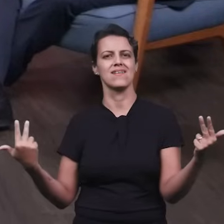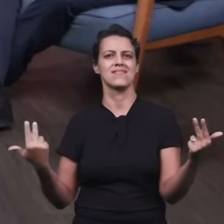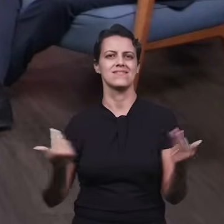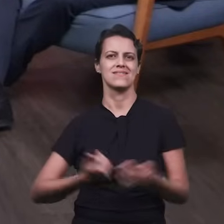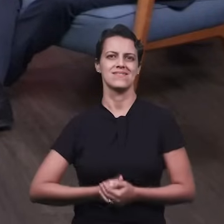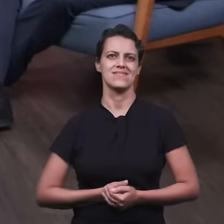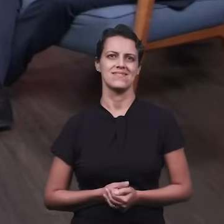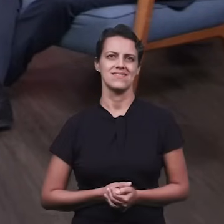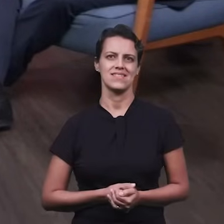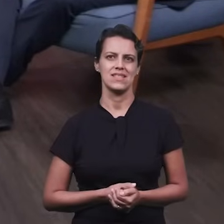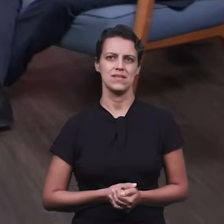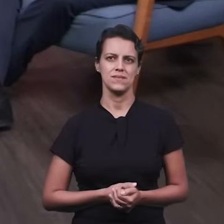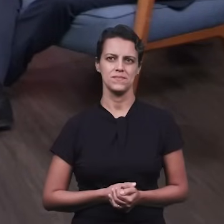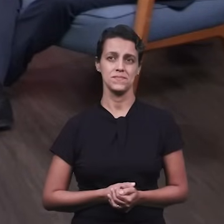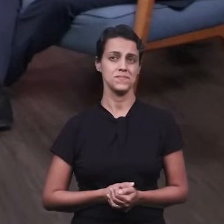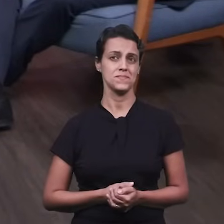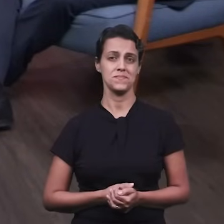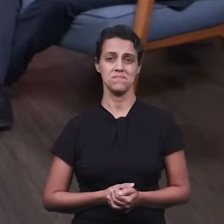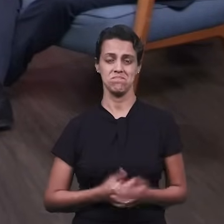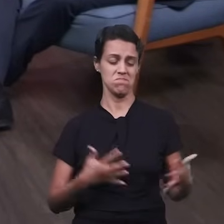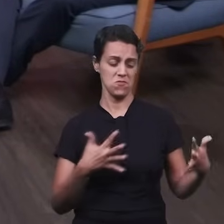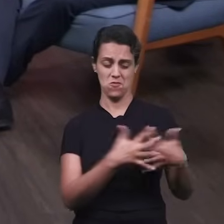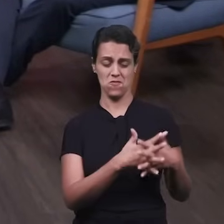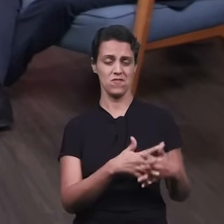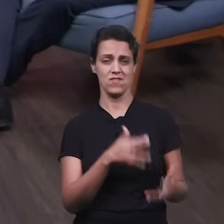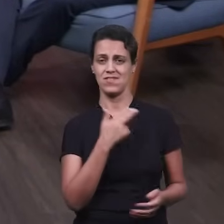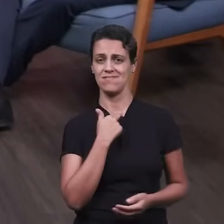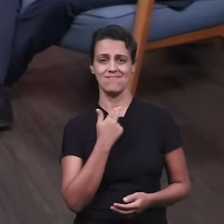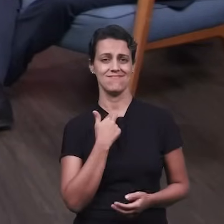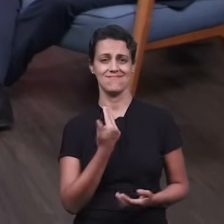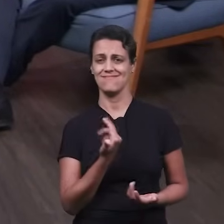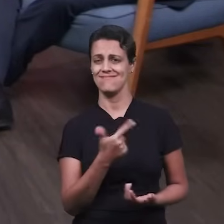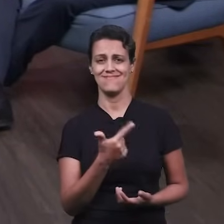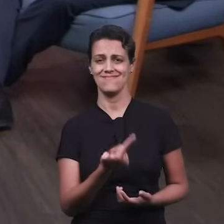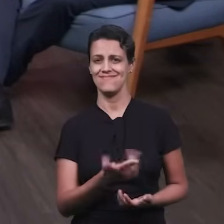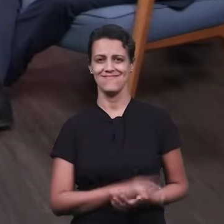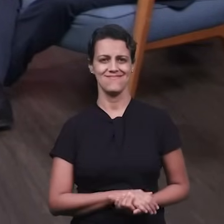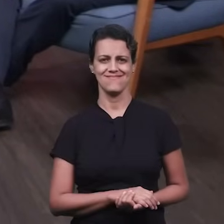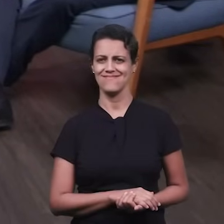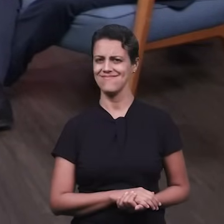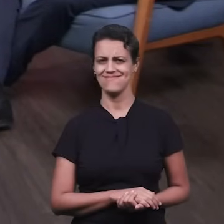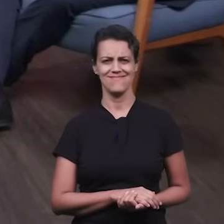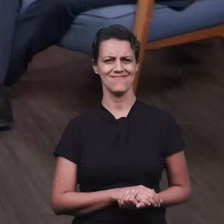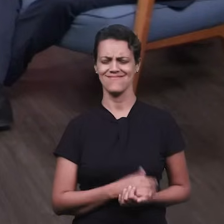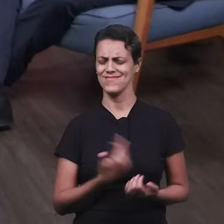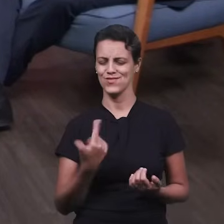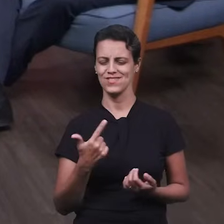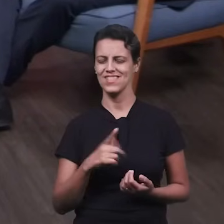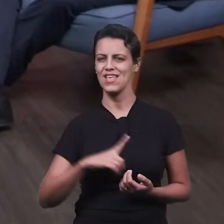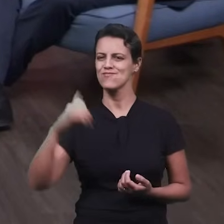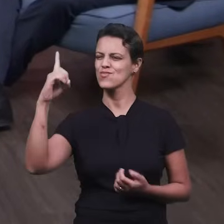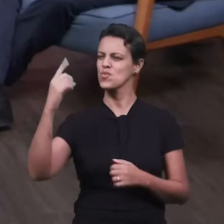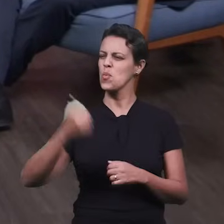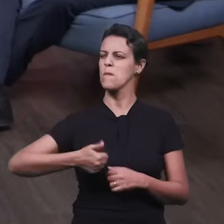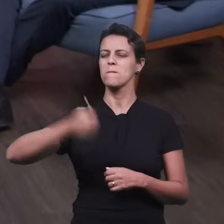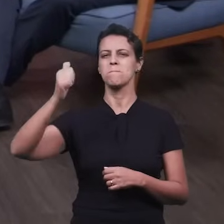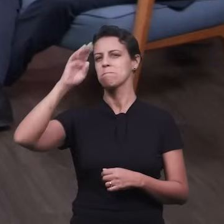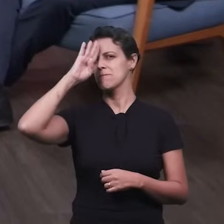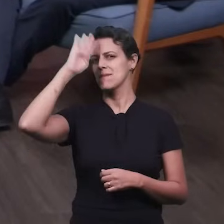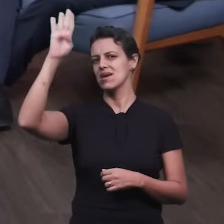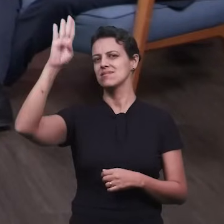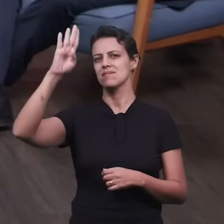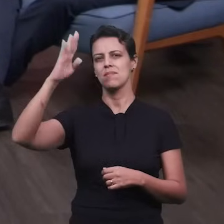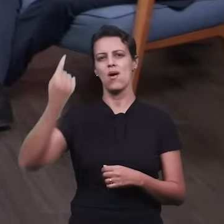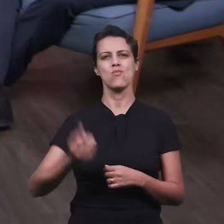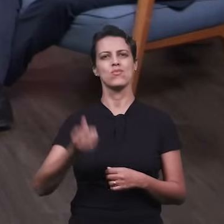Senhor essa voz tem para nós. Essa voz é inconfundível. Inteligência artificial não vai imitar essa voz. Não vai imitar essa voz, não. Porque a voz toca na